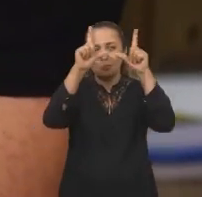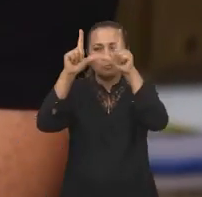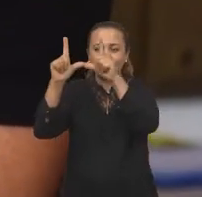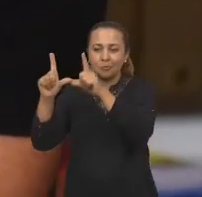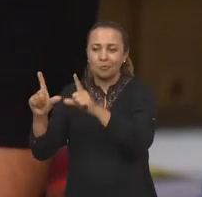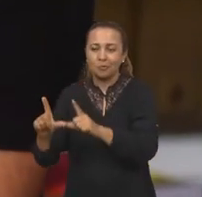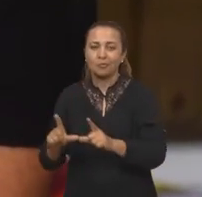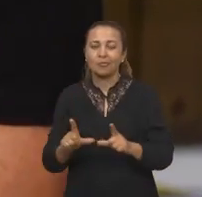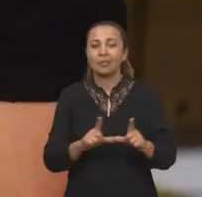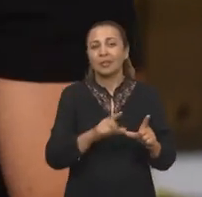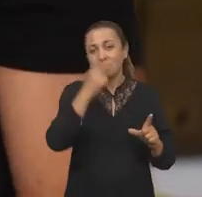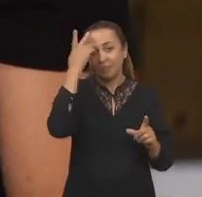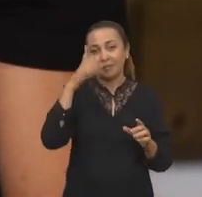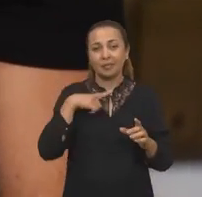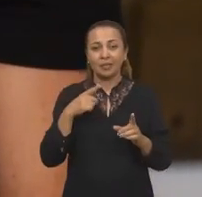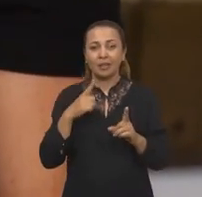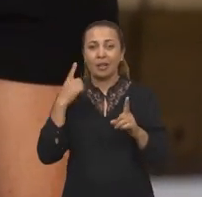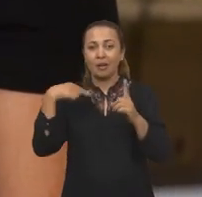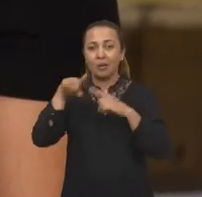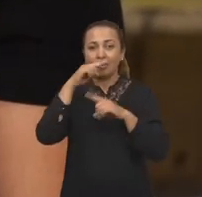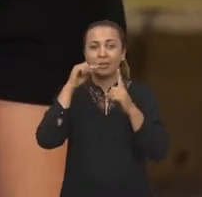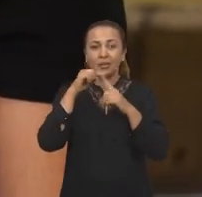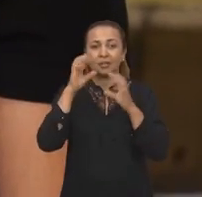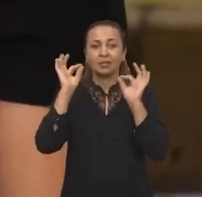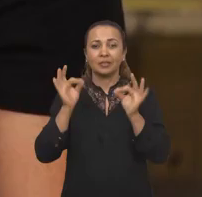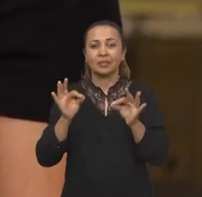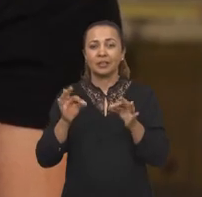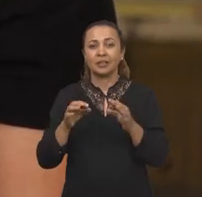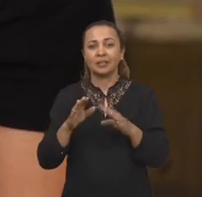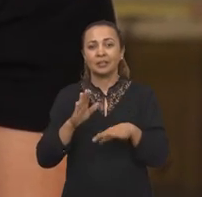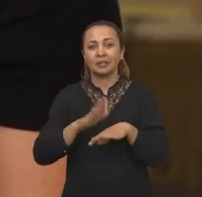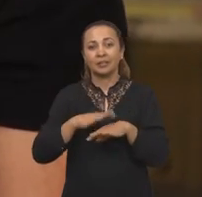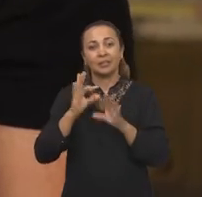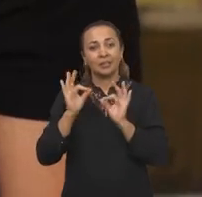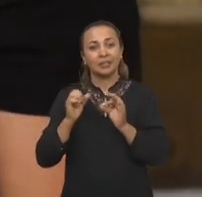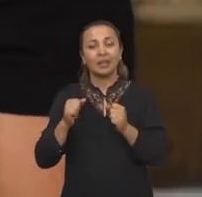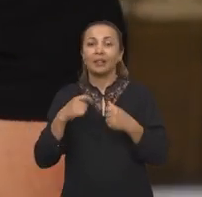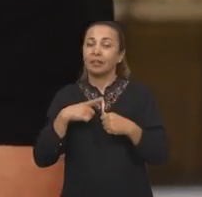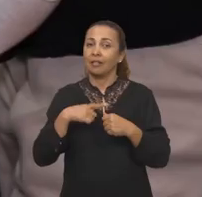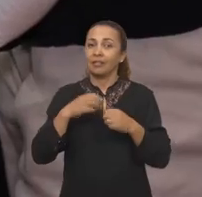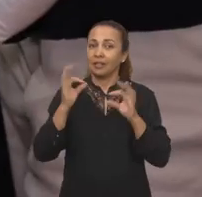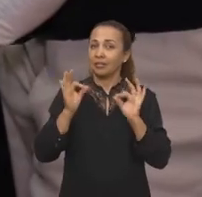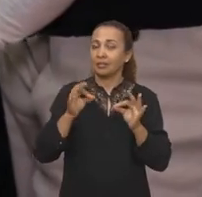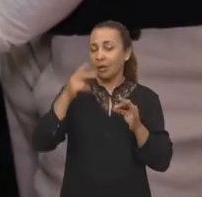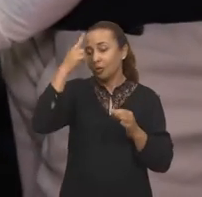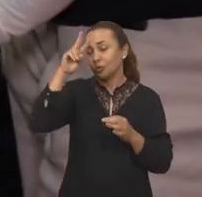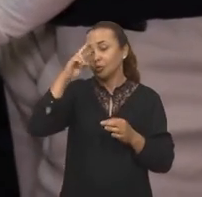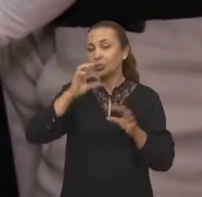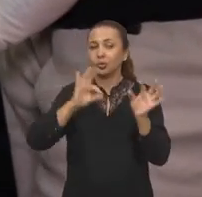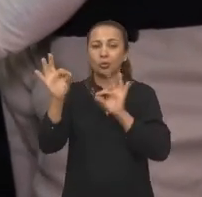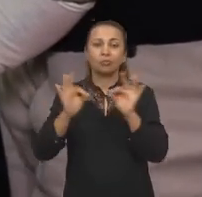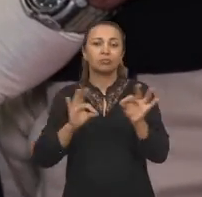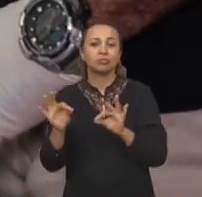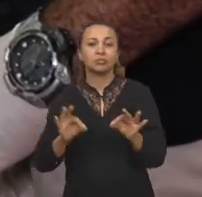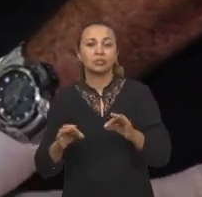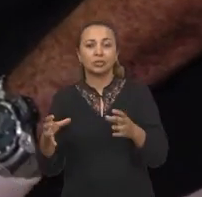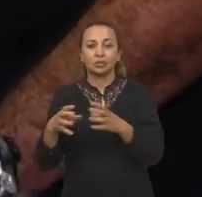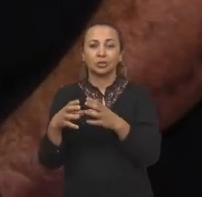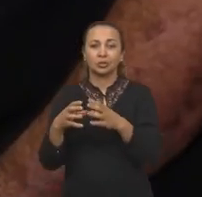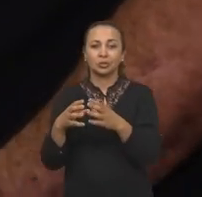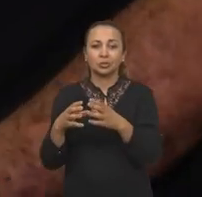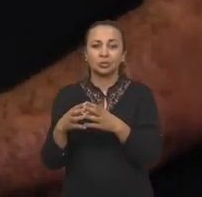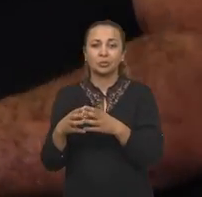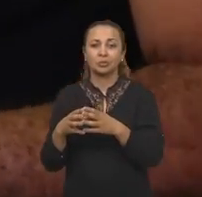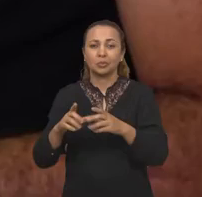E para dar sentido, né? Para ser mais do que uma coxa de retalhos, a gente tem que dar sentido a essa história dessas organizações e desses